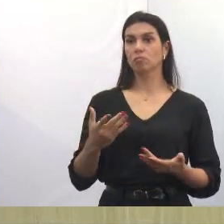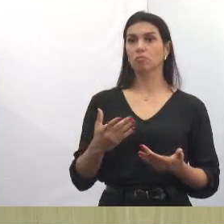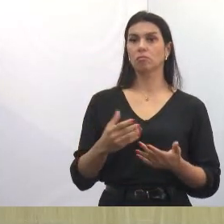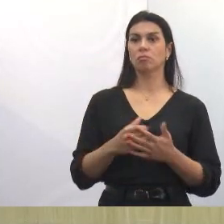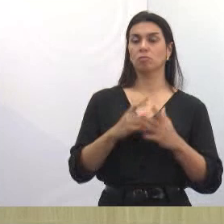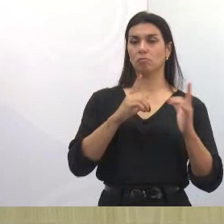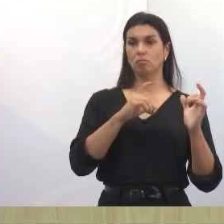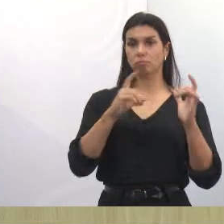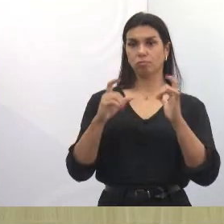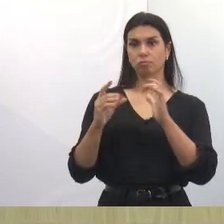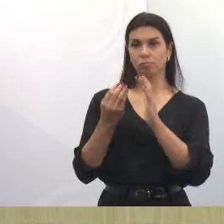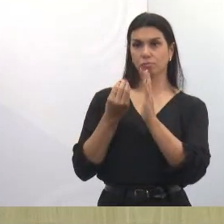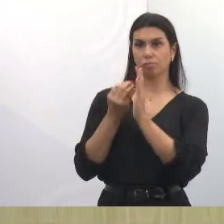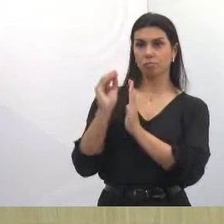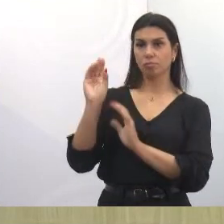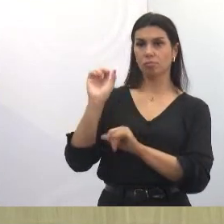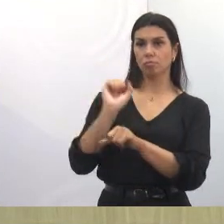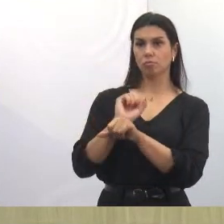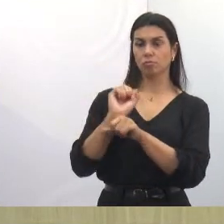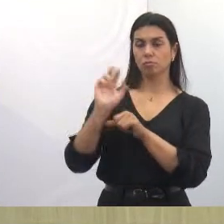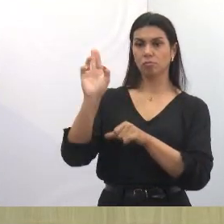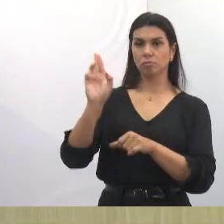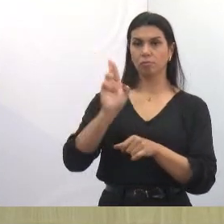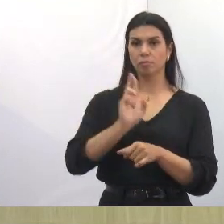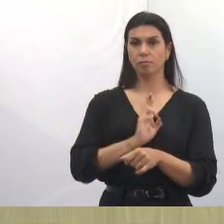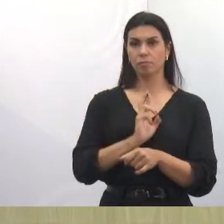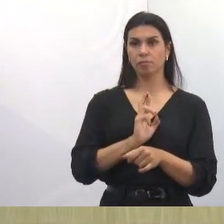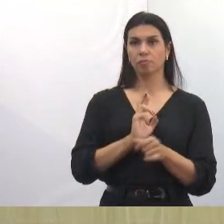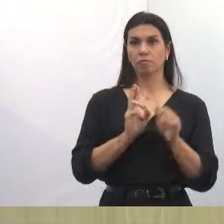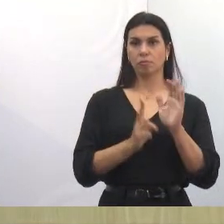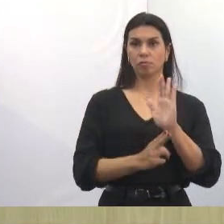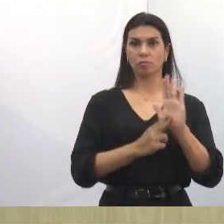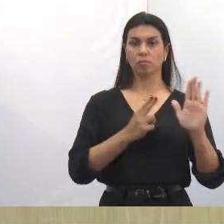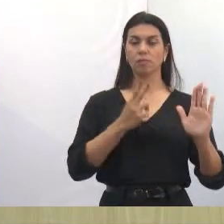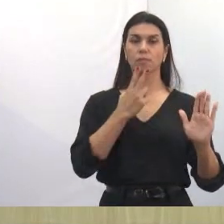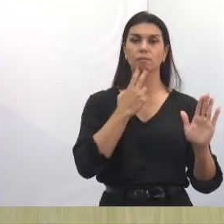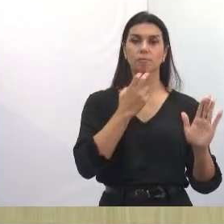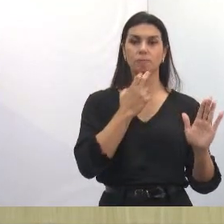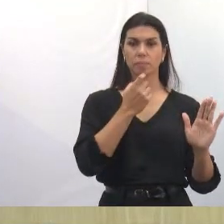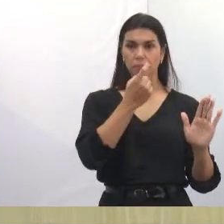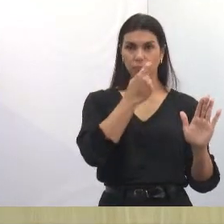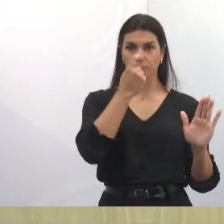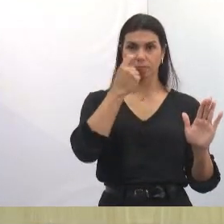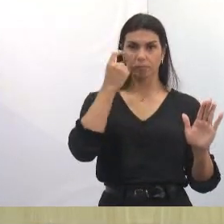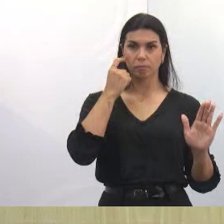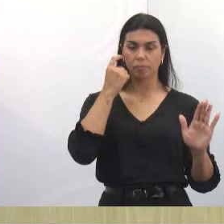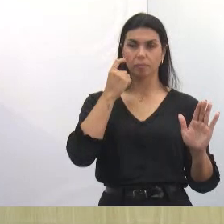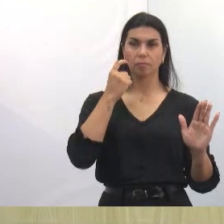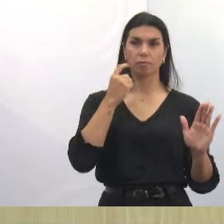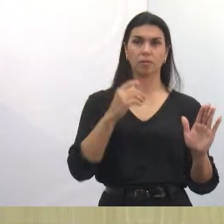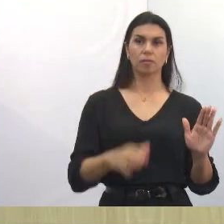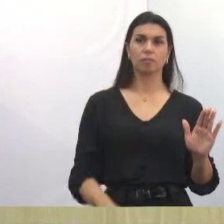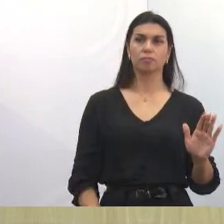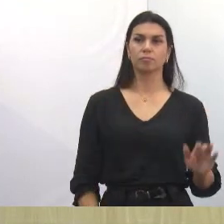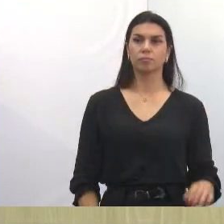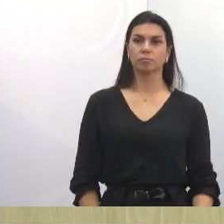Anexamos fotos e aguardo da manifestação. Autoria, vereador Valmir do Parque Meia Lua.